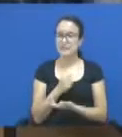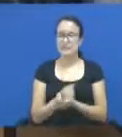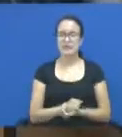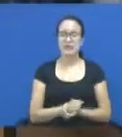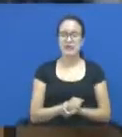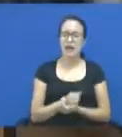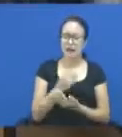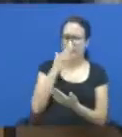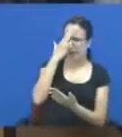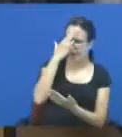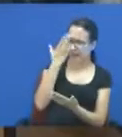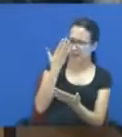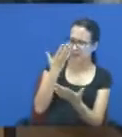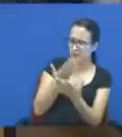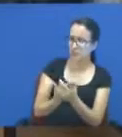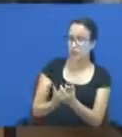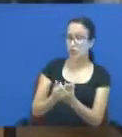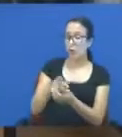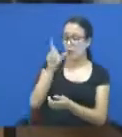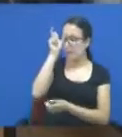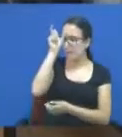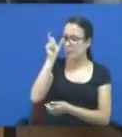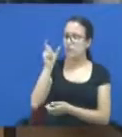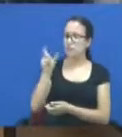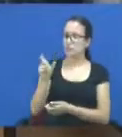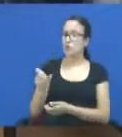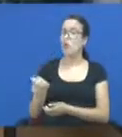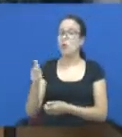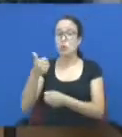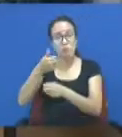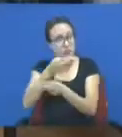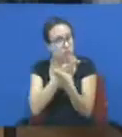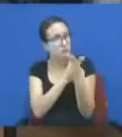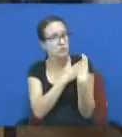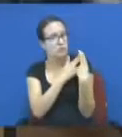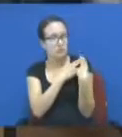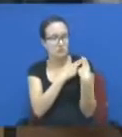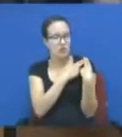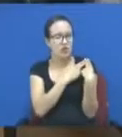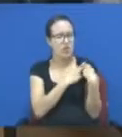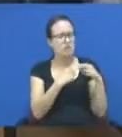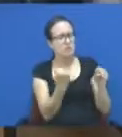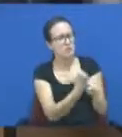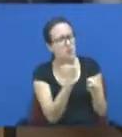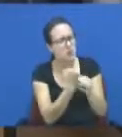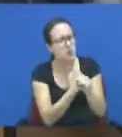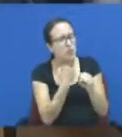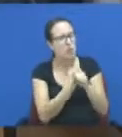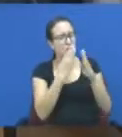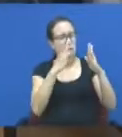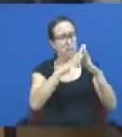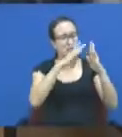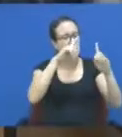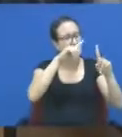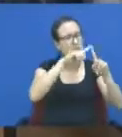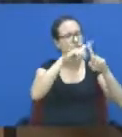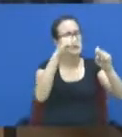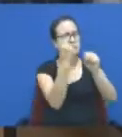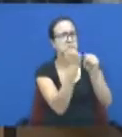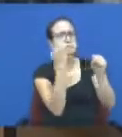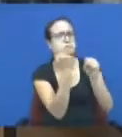estava ali responsável pelas obras das nossas igrejas. Nosso pastor sempre focou o crescimento, a